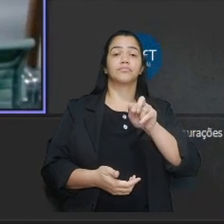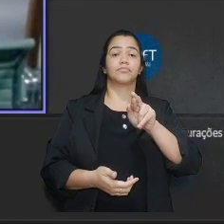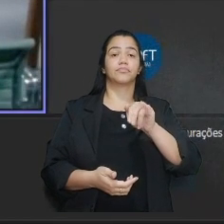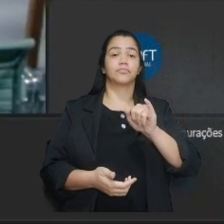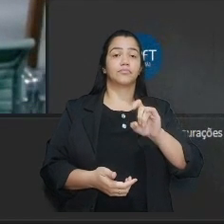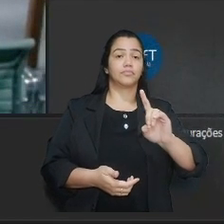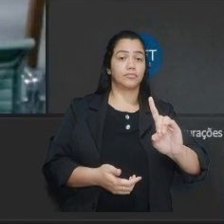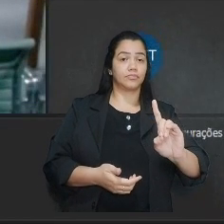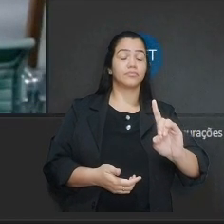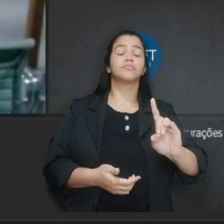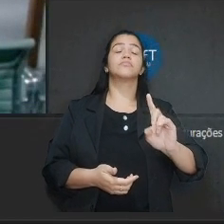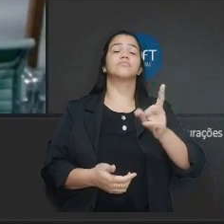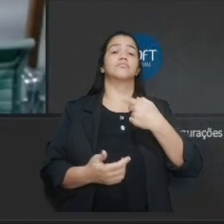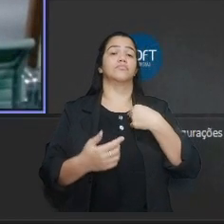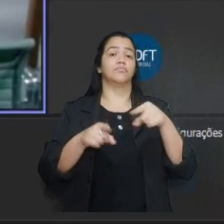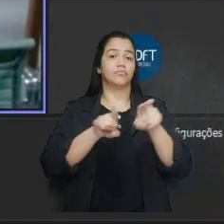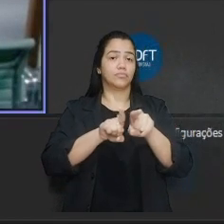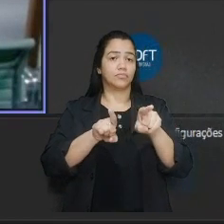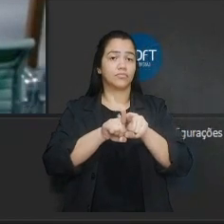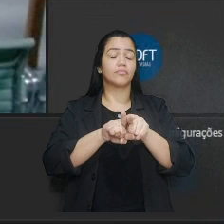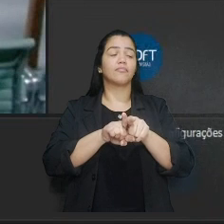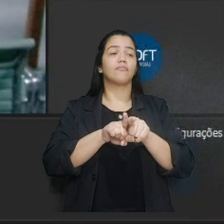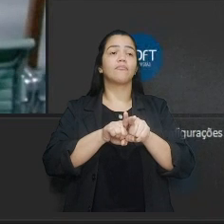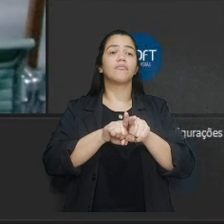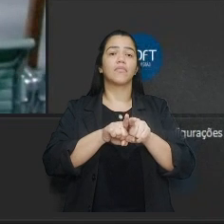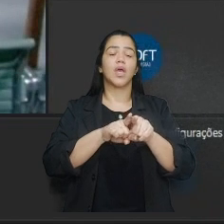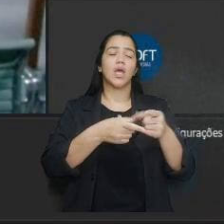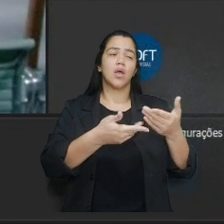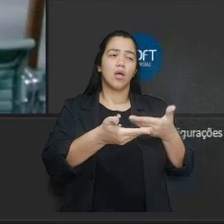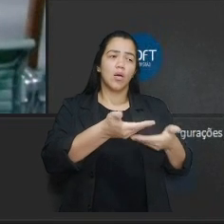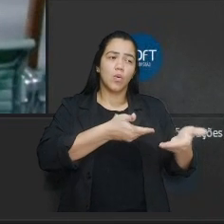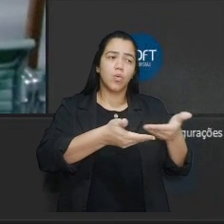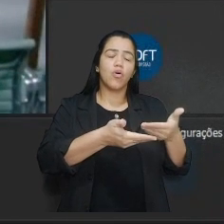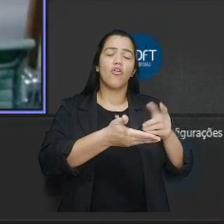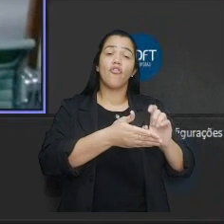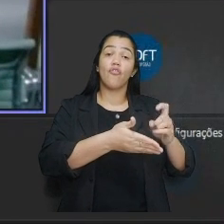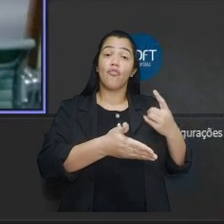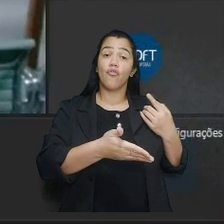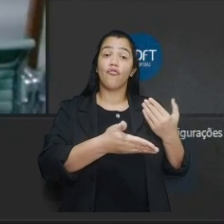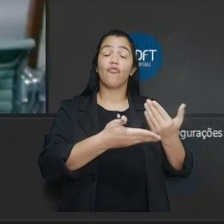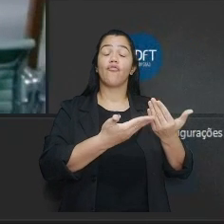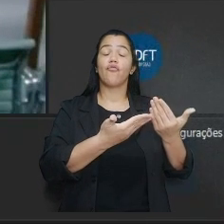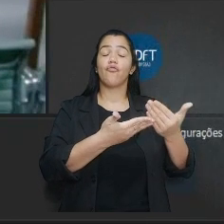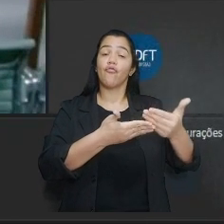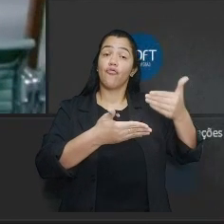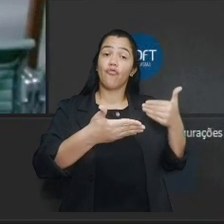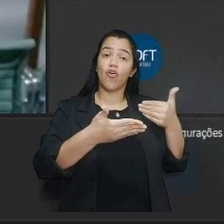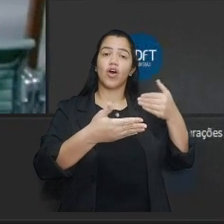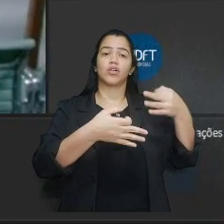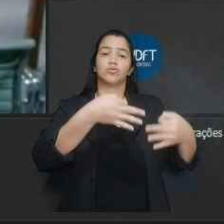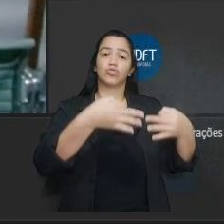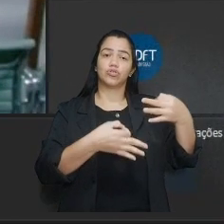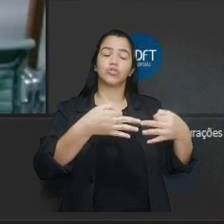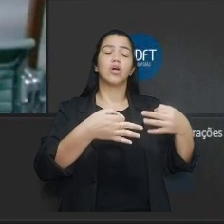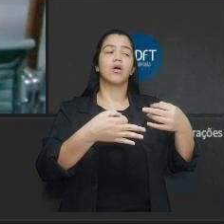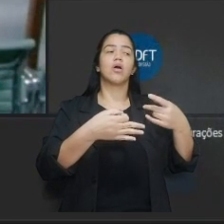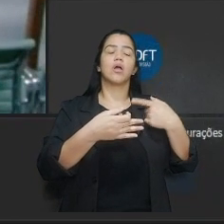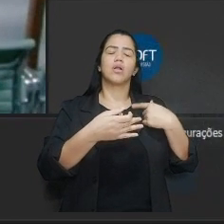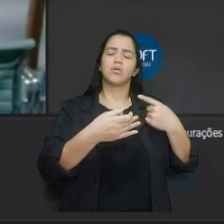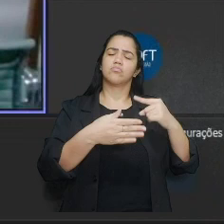A Grid já extrajudicialmente, ao ser notificada pela